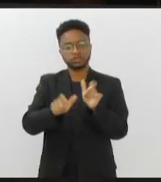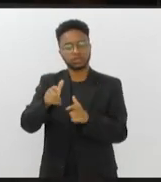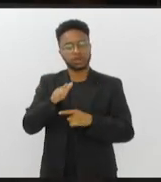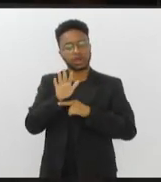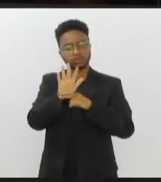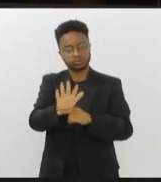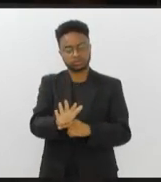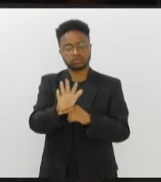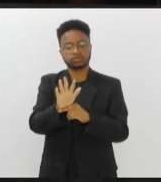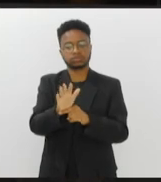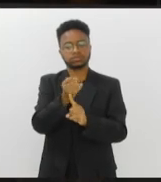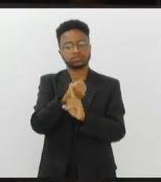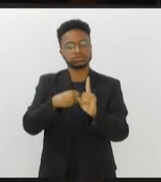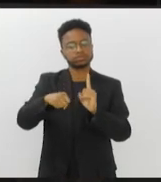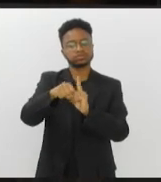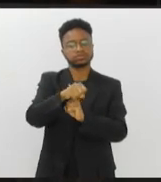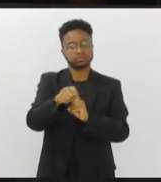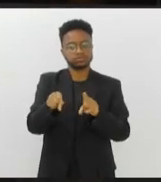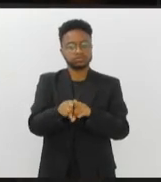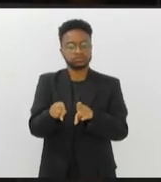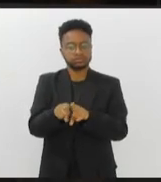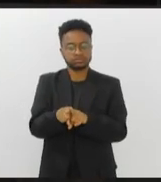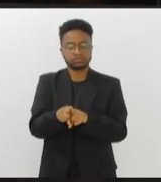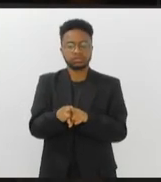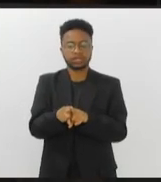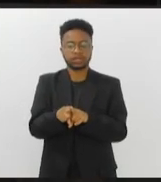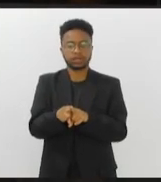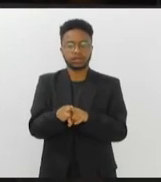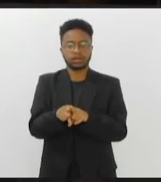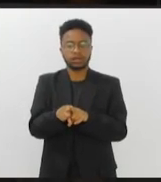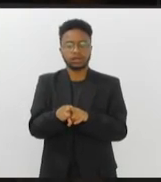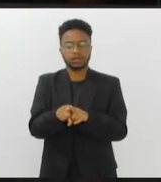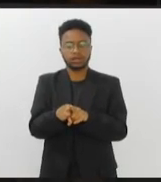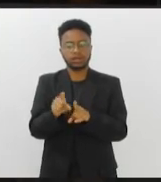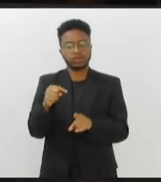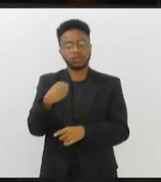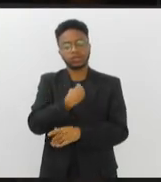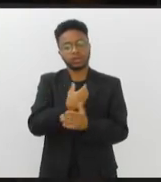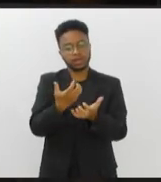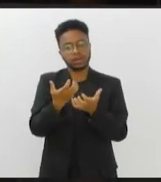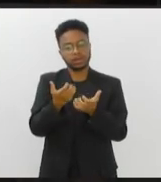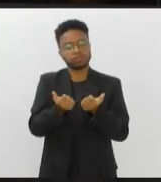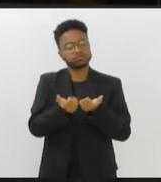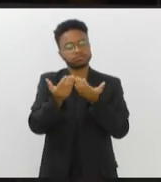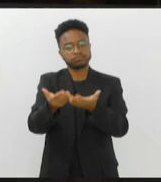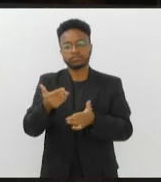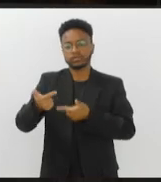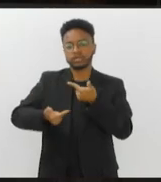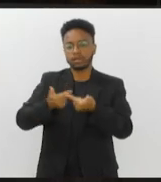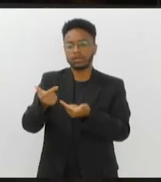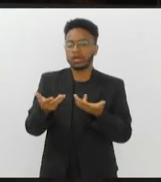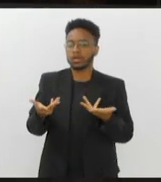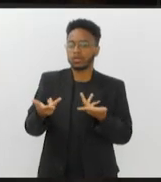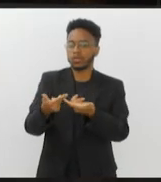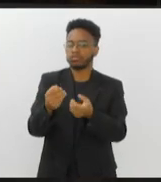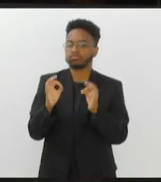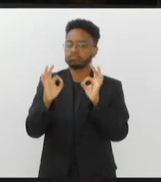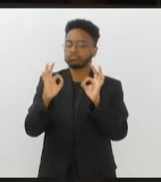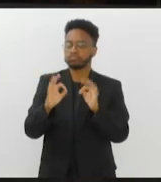contribuindo para a sociedade e para que a gente possa fazer um trabalho cada vez mais de